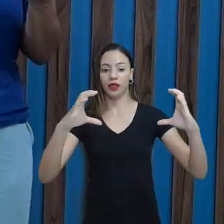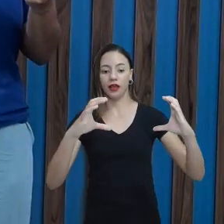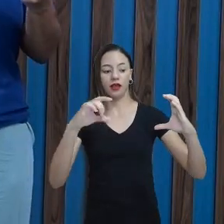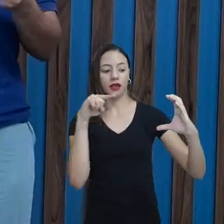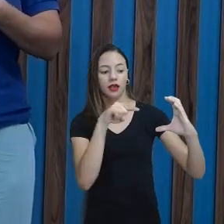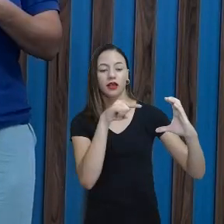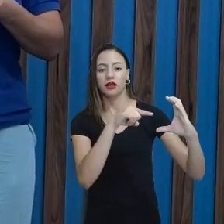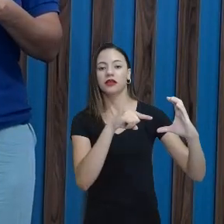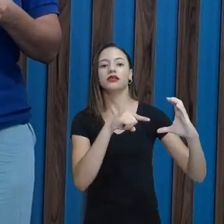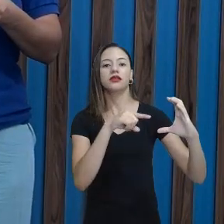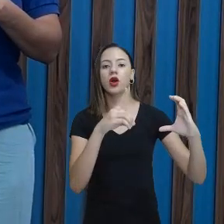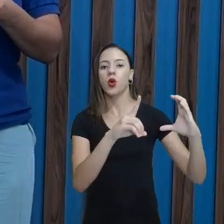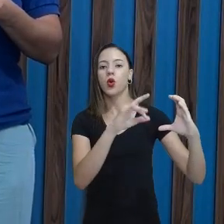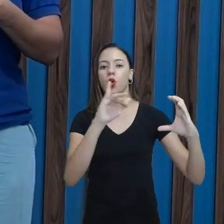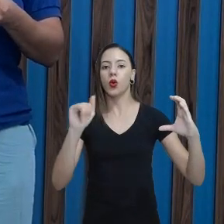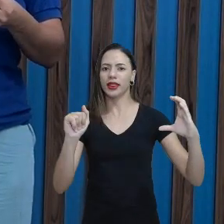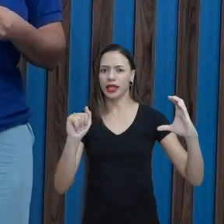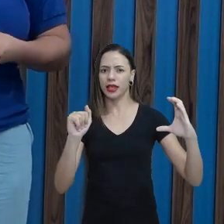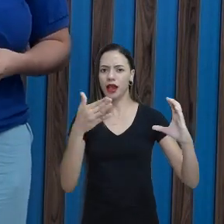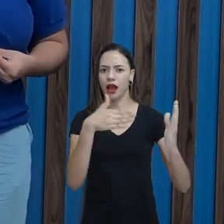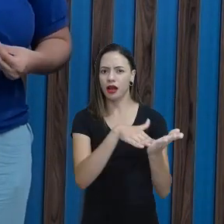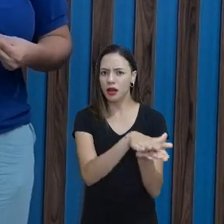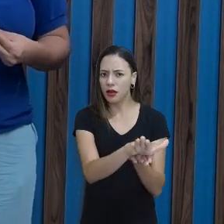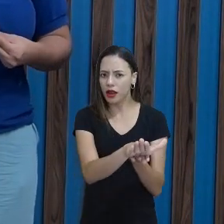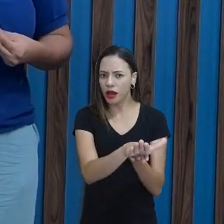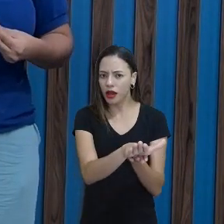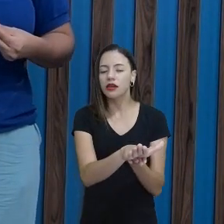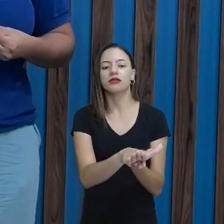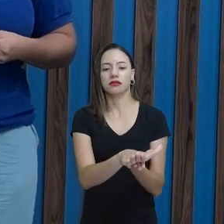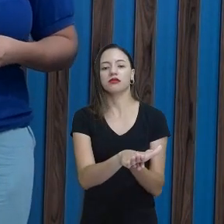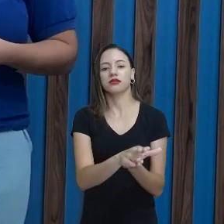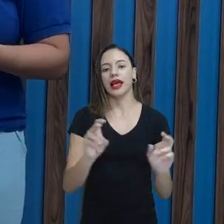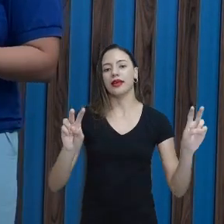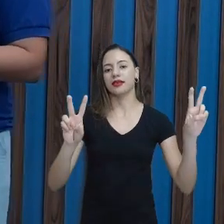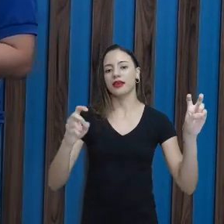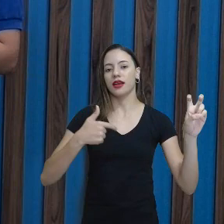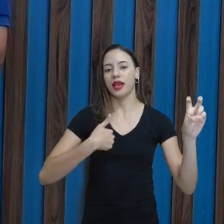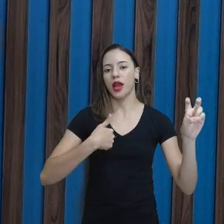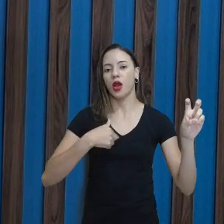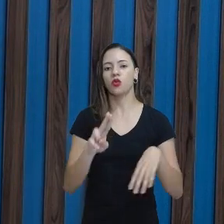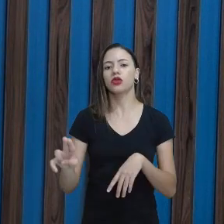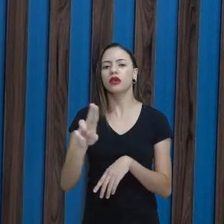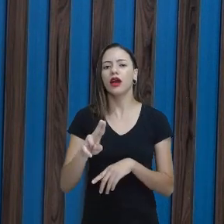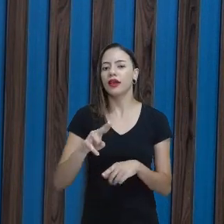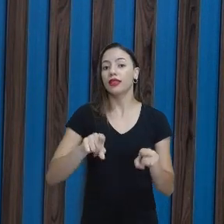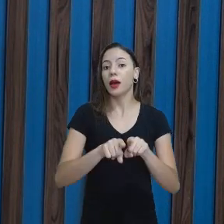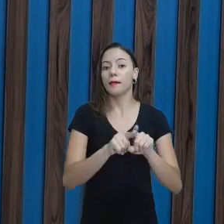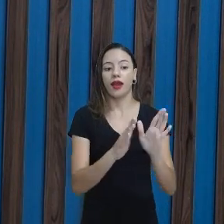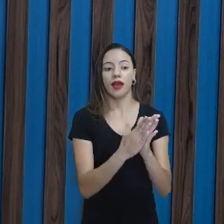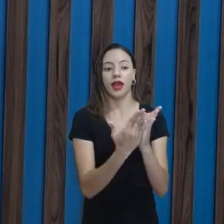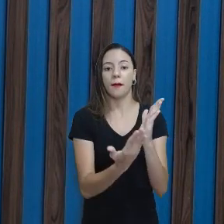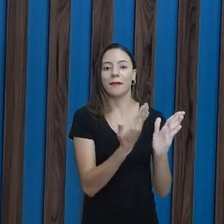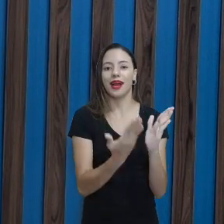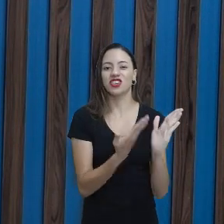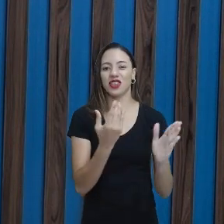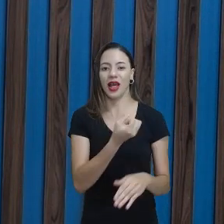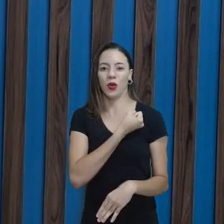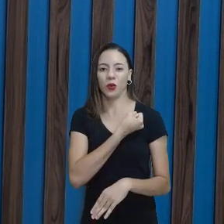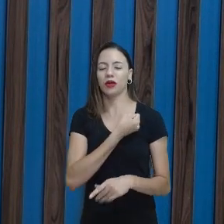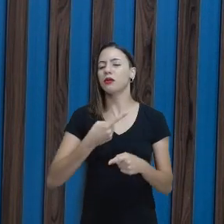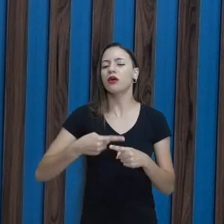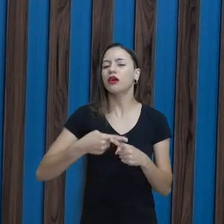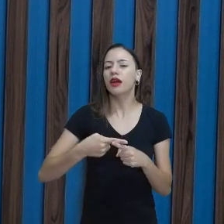A data da publicação da citação que eu vou usar. A página, por quê? Para a gente conseguir localizar